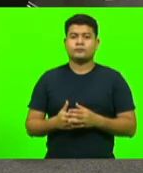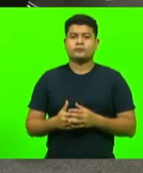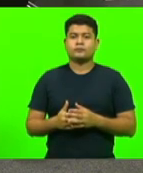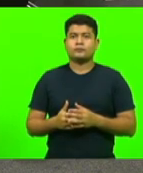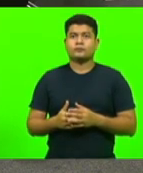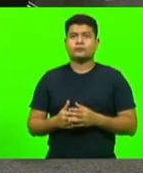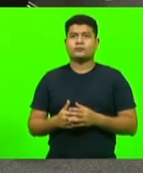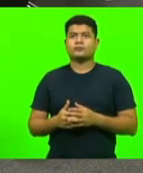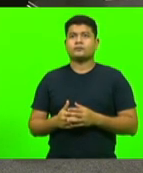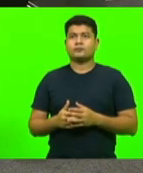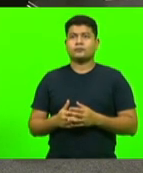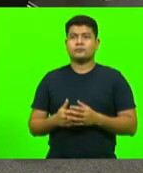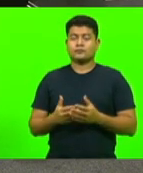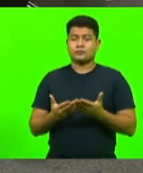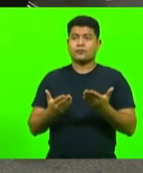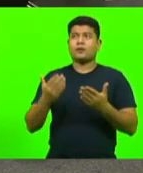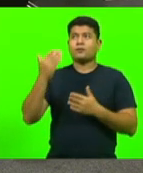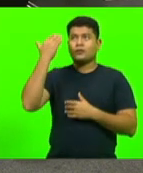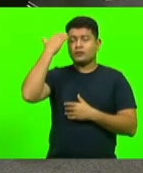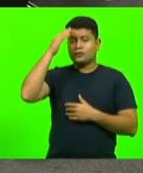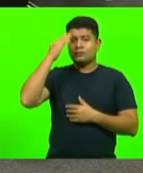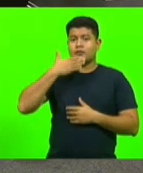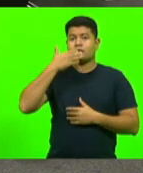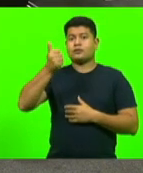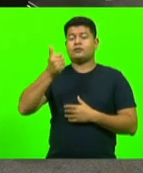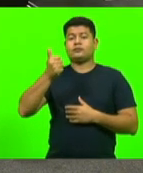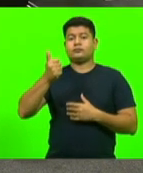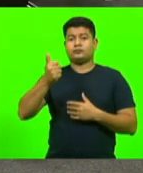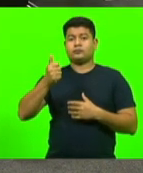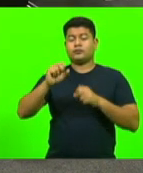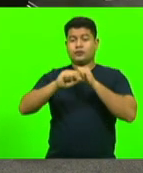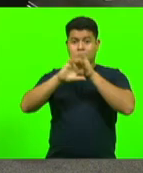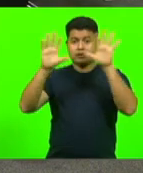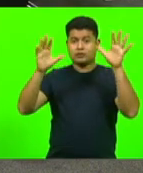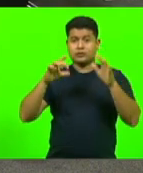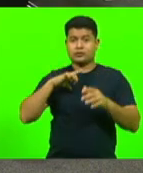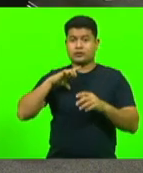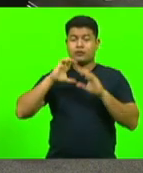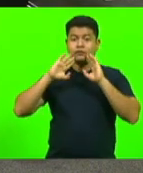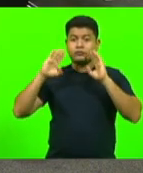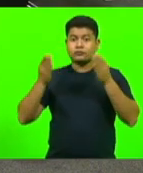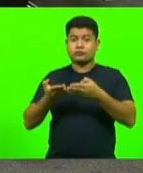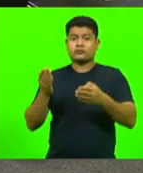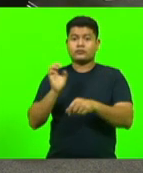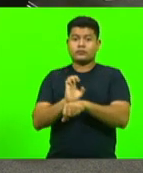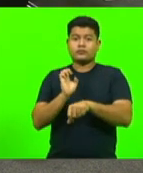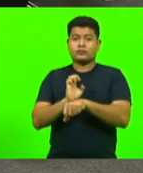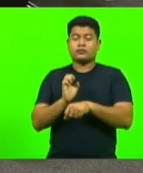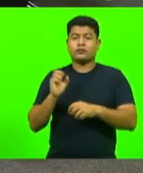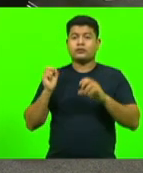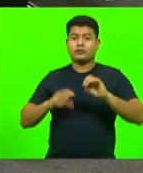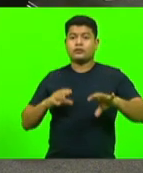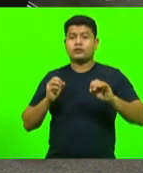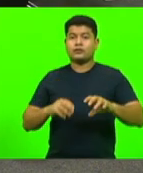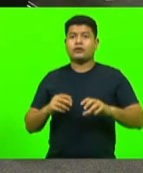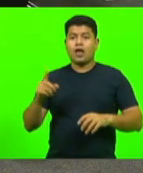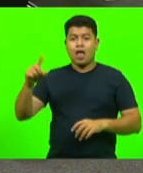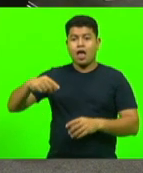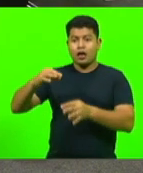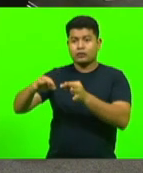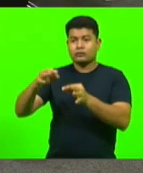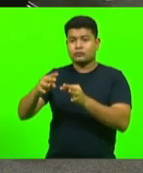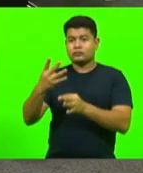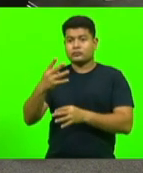Vieira conhece bem Pedro também tá aqui conosco nós temos o fórum esse Estadual de Educação que são essas 40 entidades